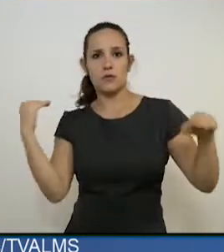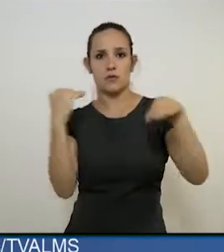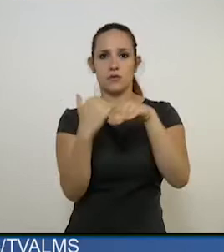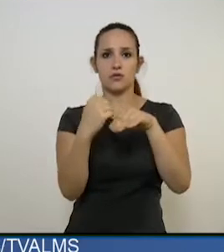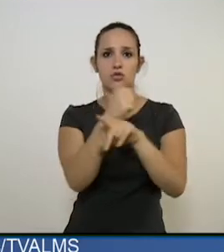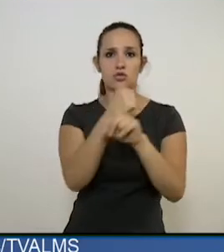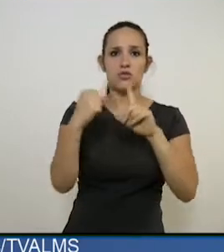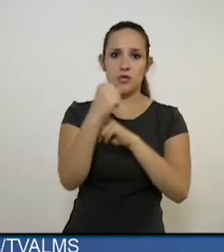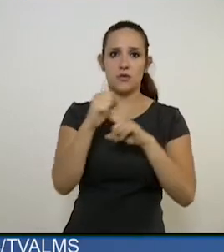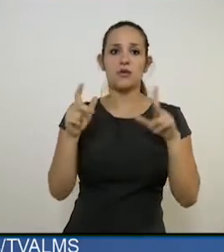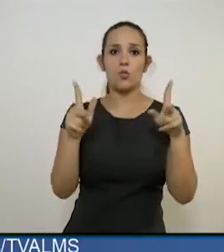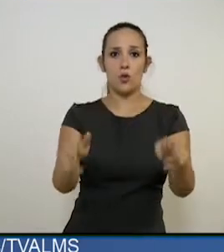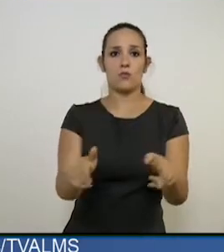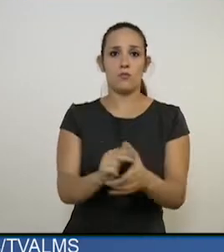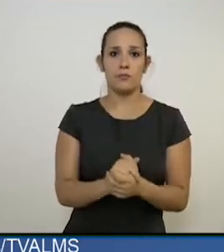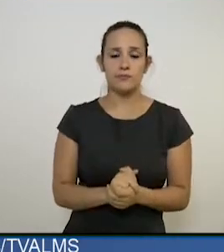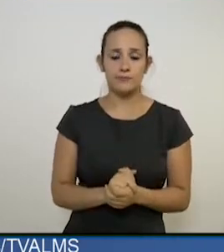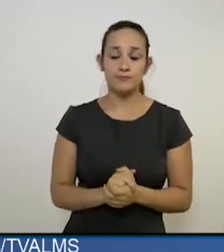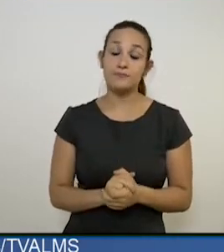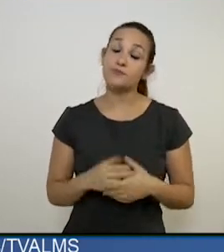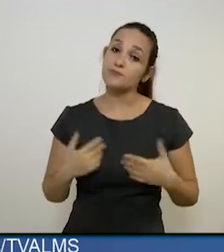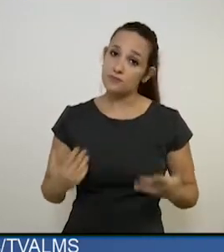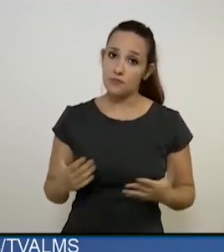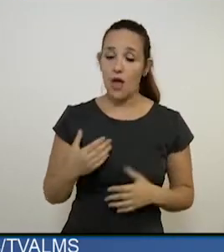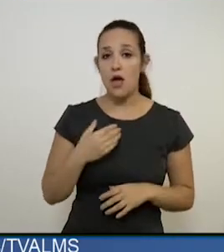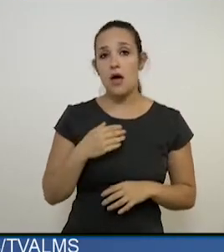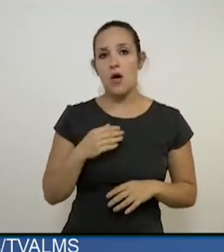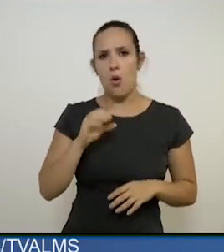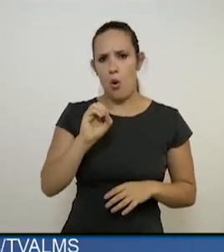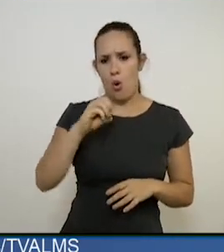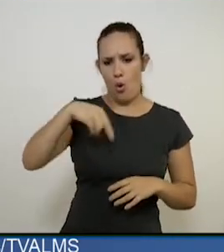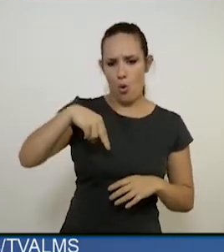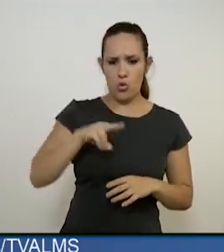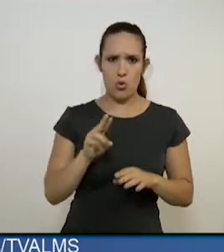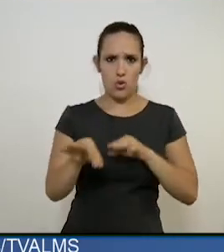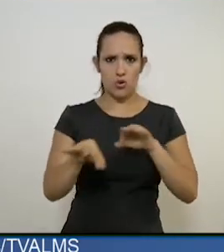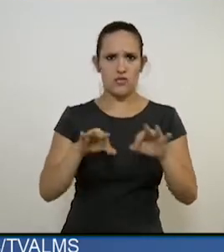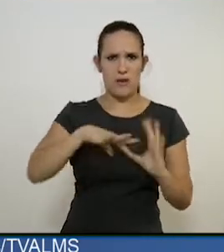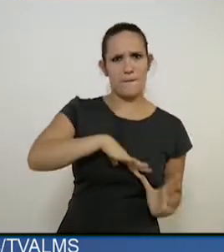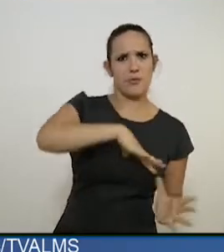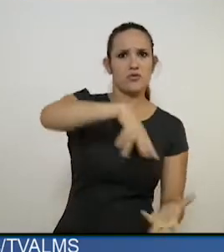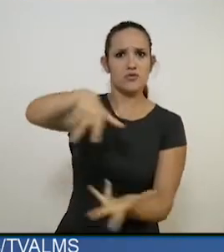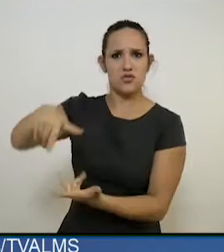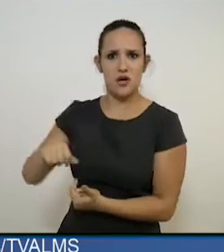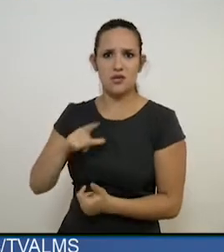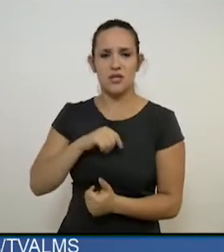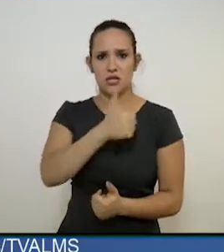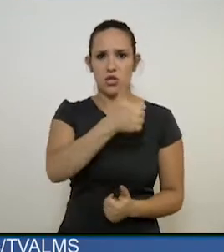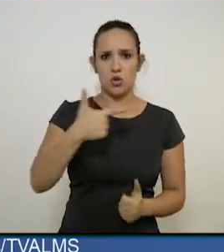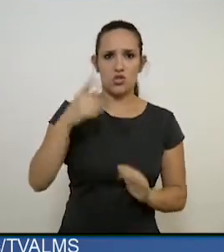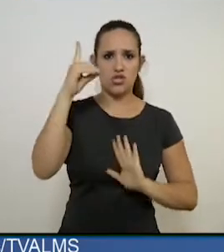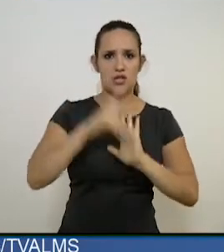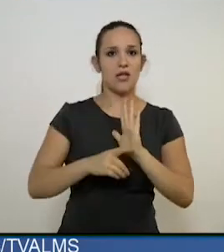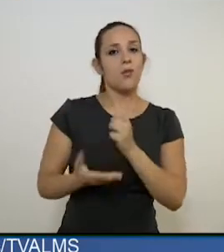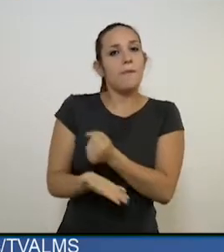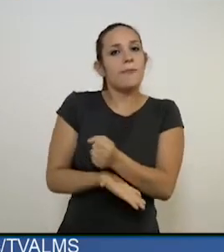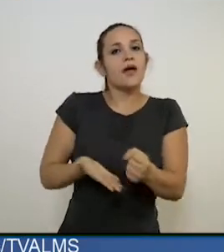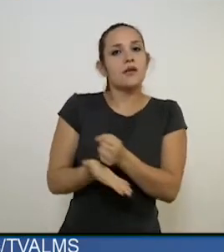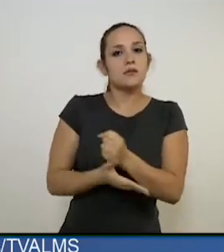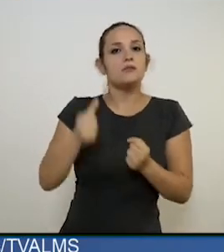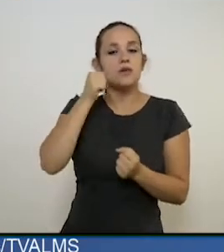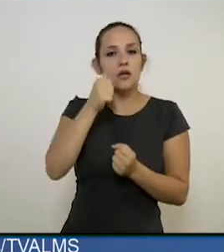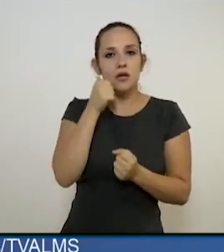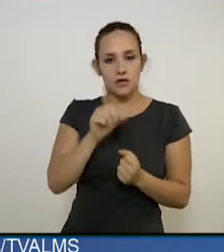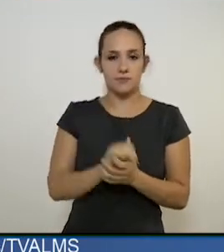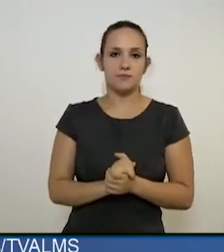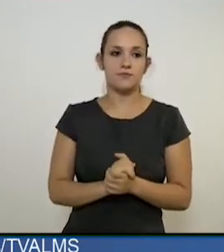as mulheres. A ONU fixou os 12 direitos básicos da mulher, e daí em diante,